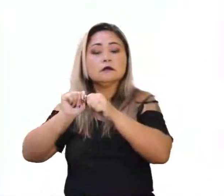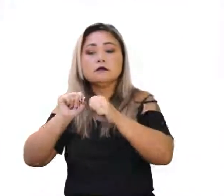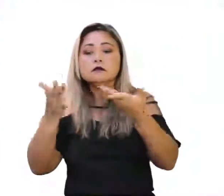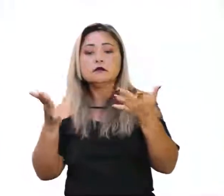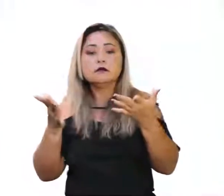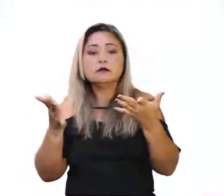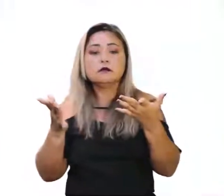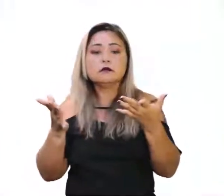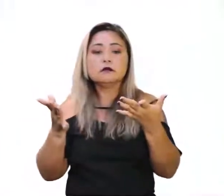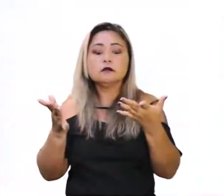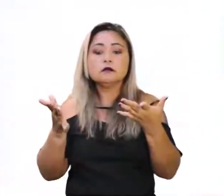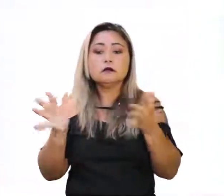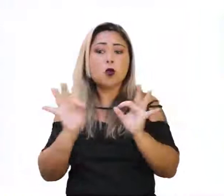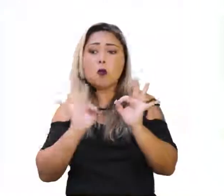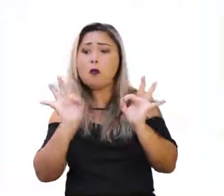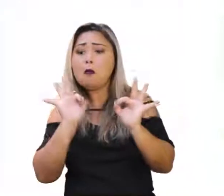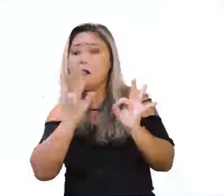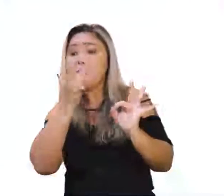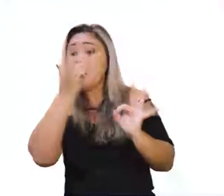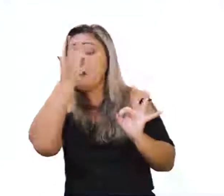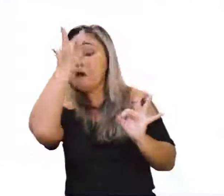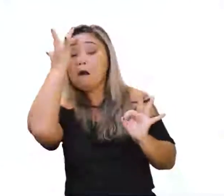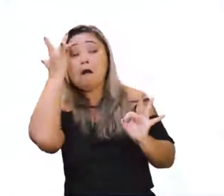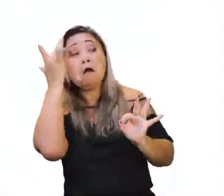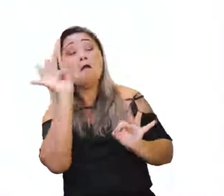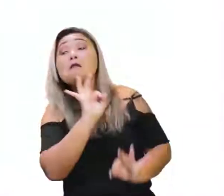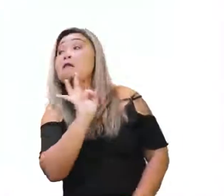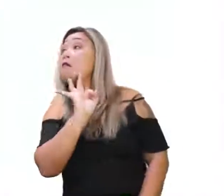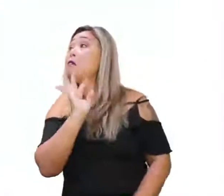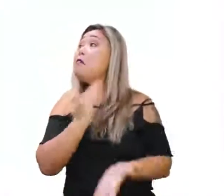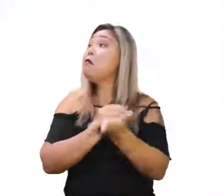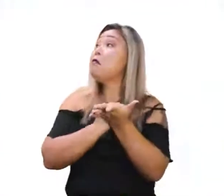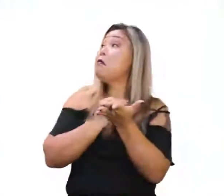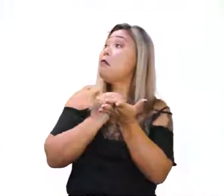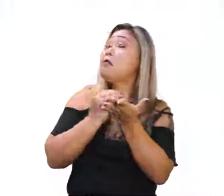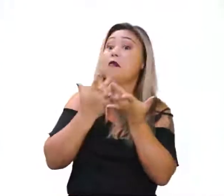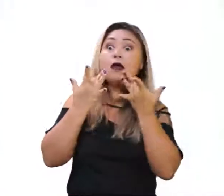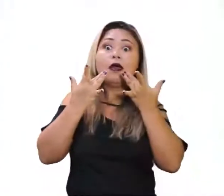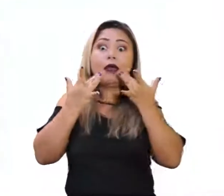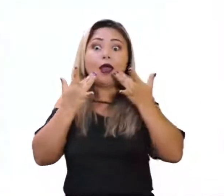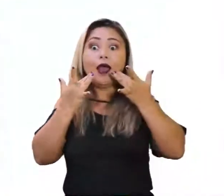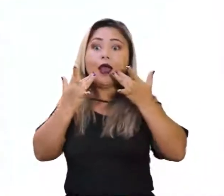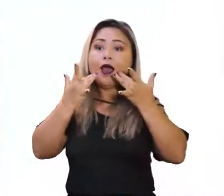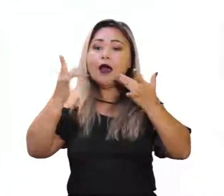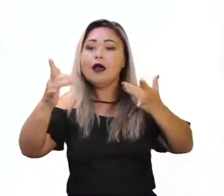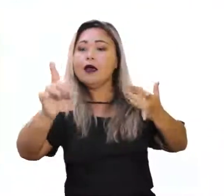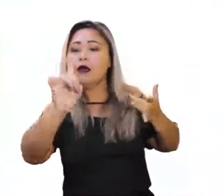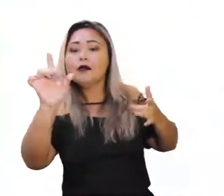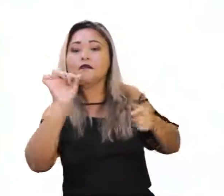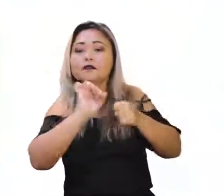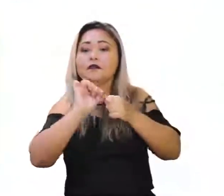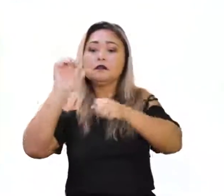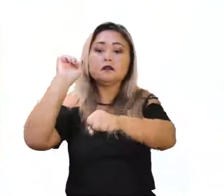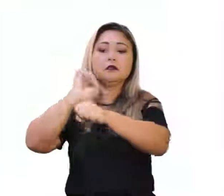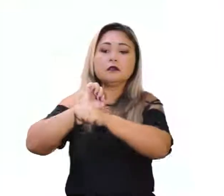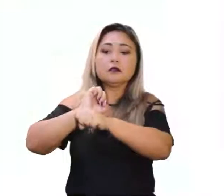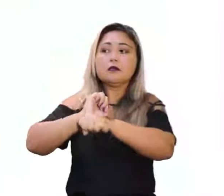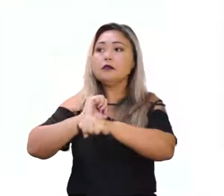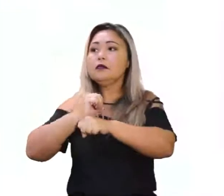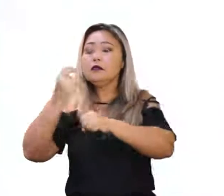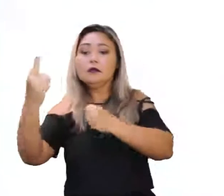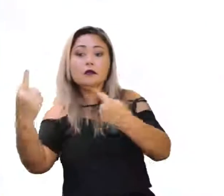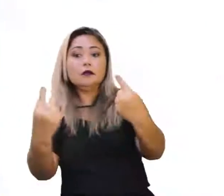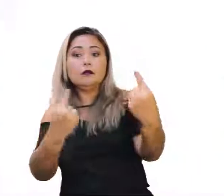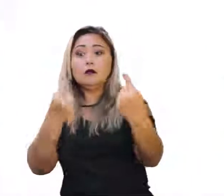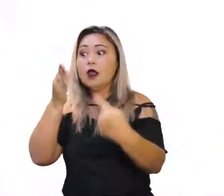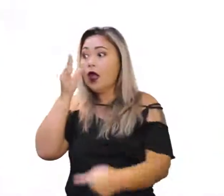não está ali como plateia, né? E é formado por pessoas que estavam naquele local, naquele momento, que